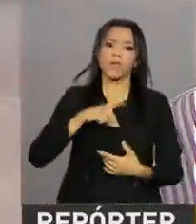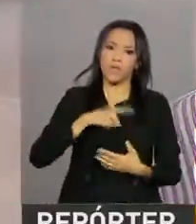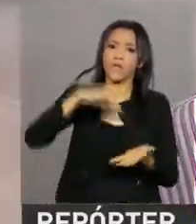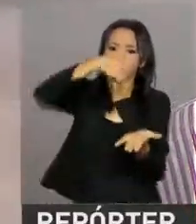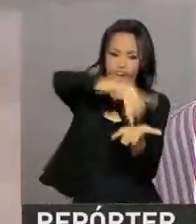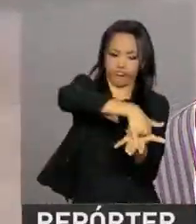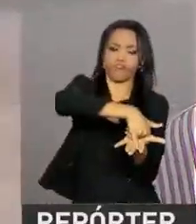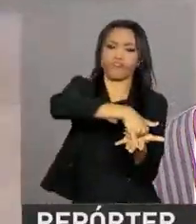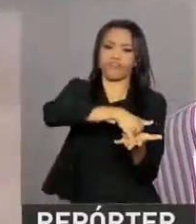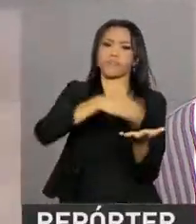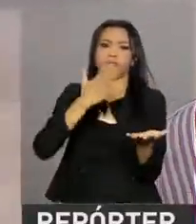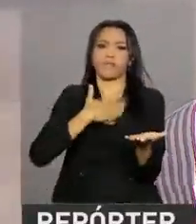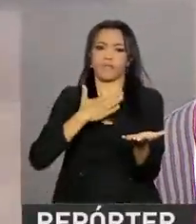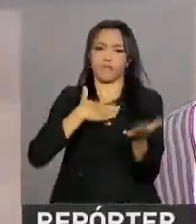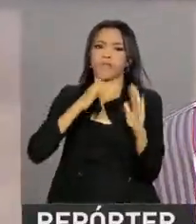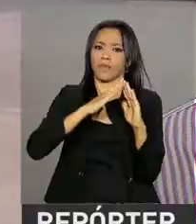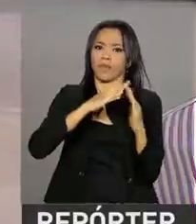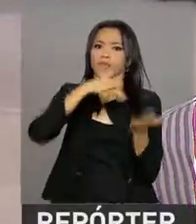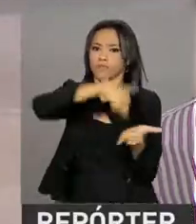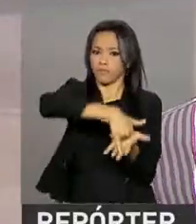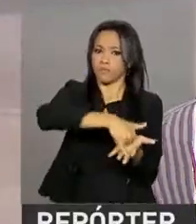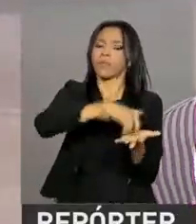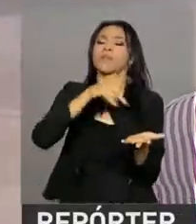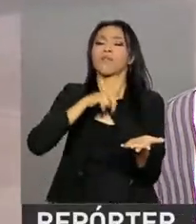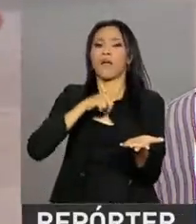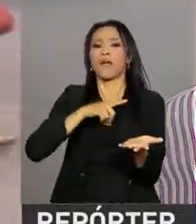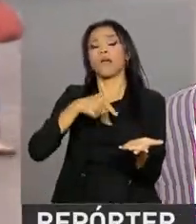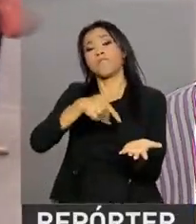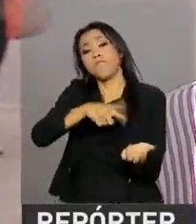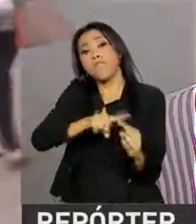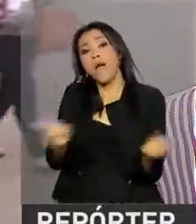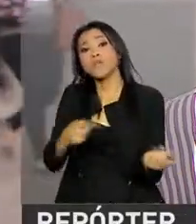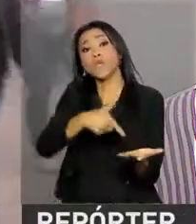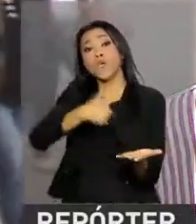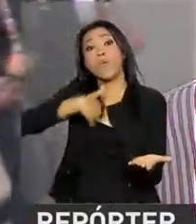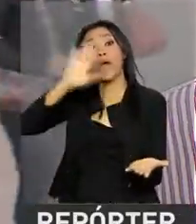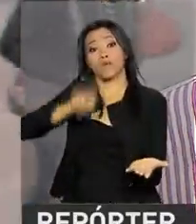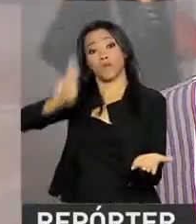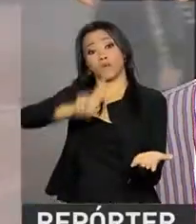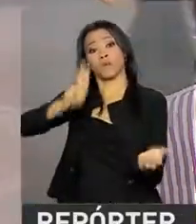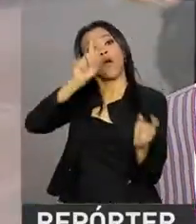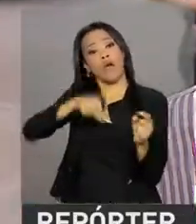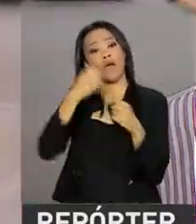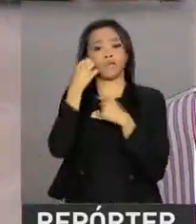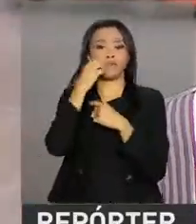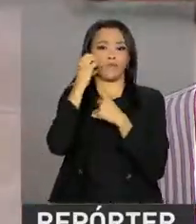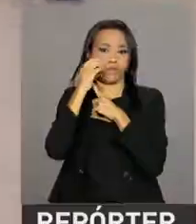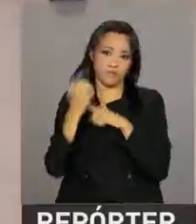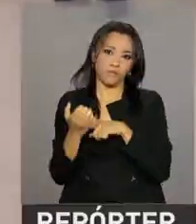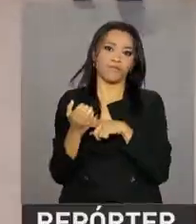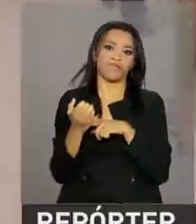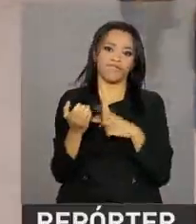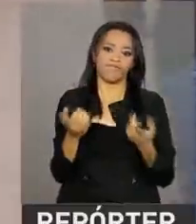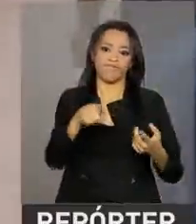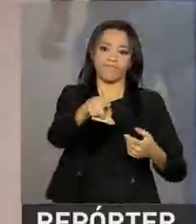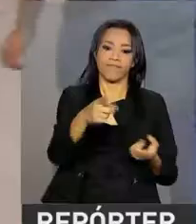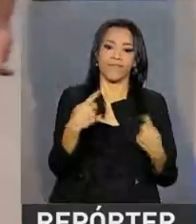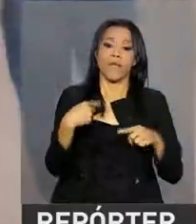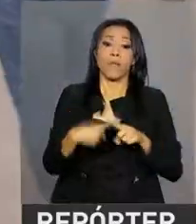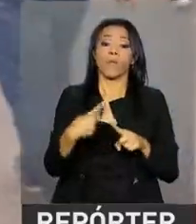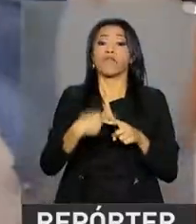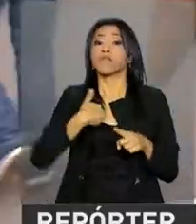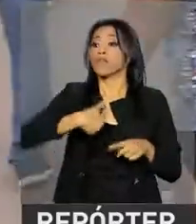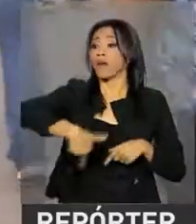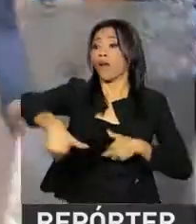fixo, eu uso na minha sala telefone fixo, tenho também na minha casa, mas o que mais usa, se é isso que quer saber, é o celular. É porque você anda para onde